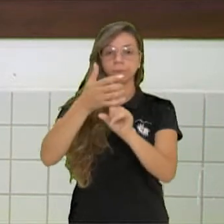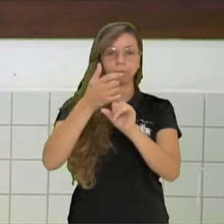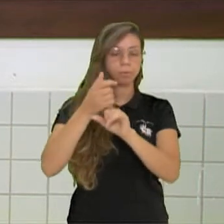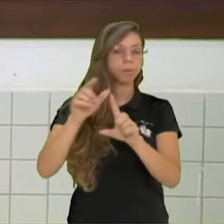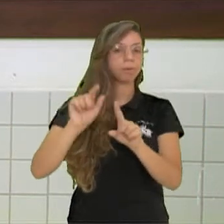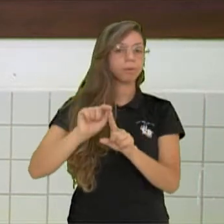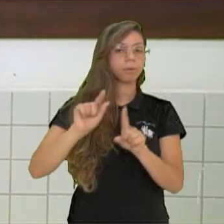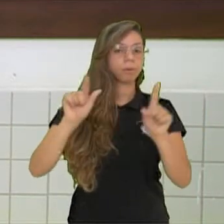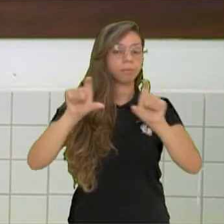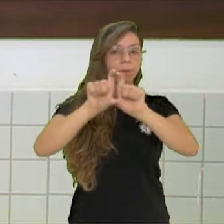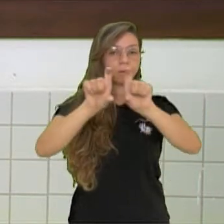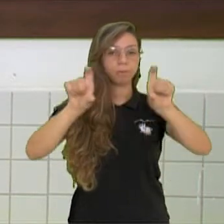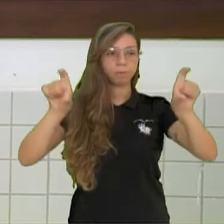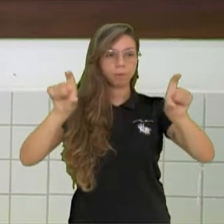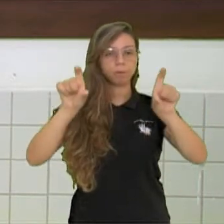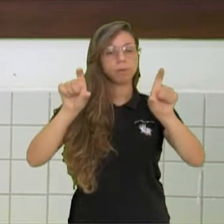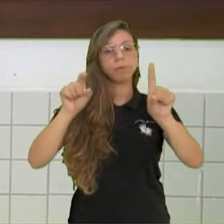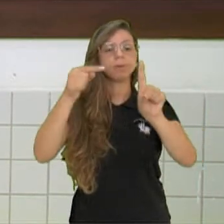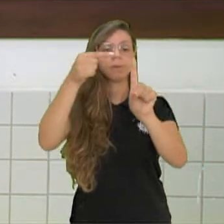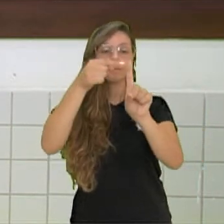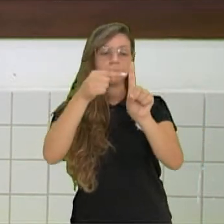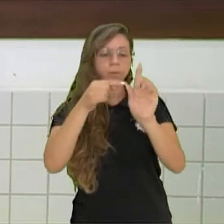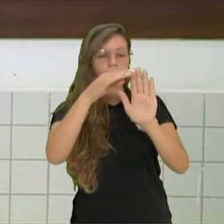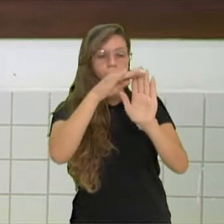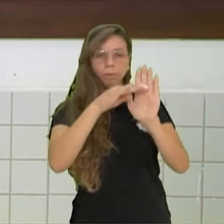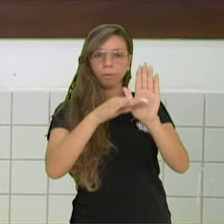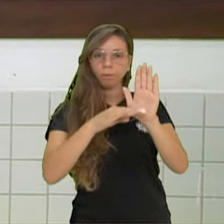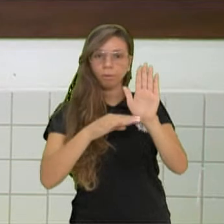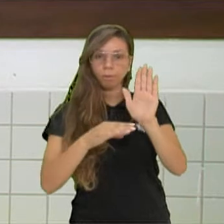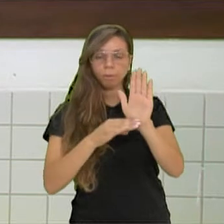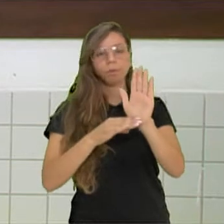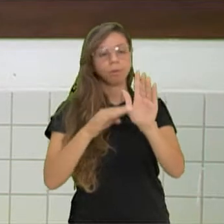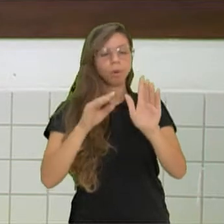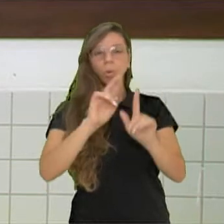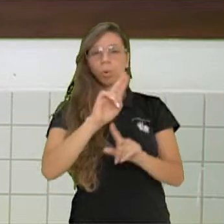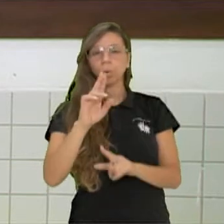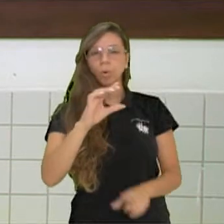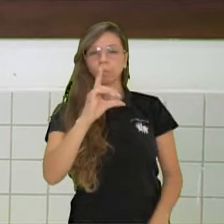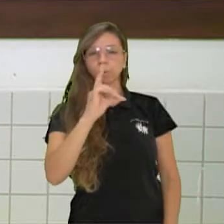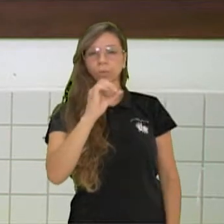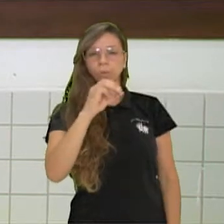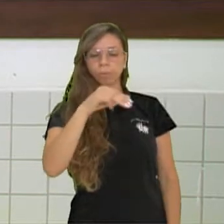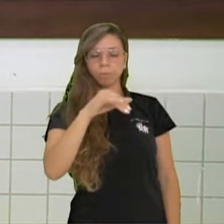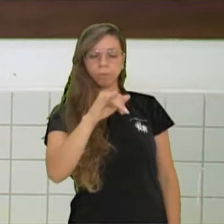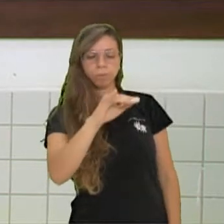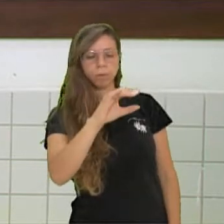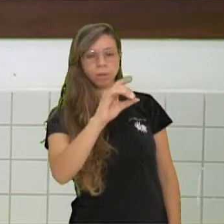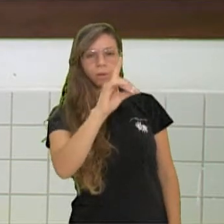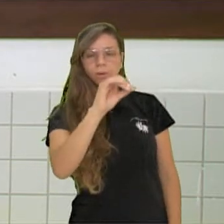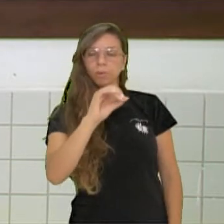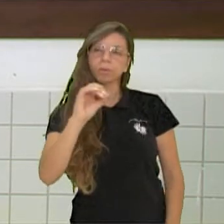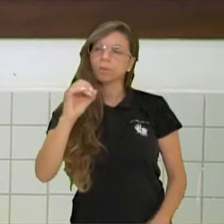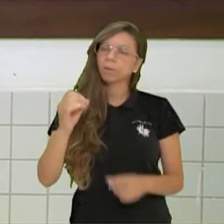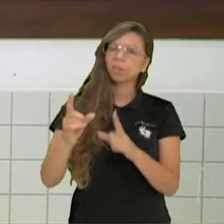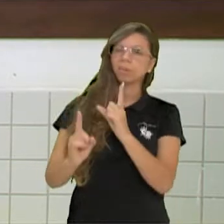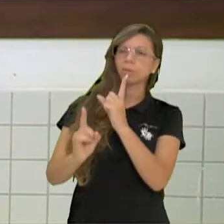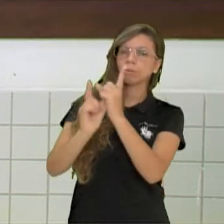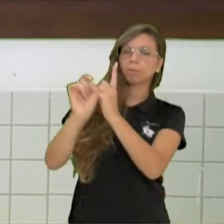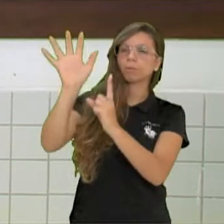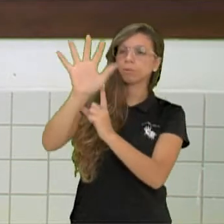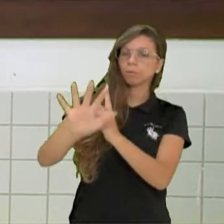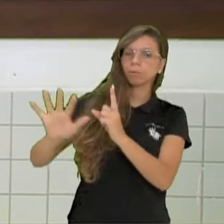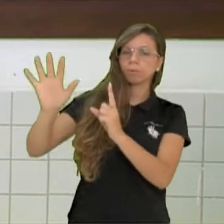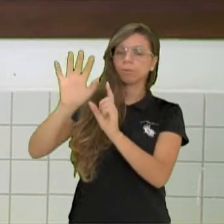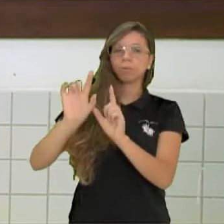a partir da função a gente pega cada elemento de um primeiro conjunto chamado domínio e encontra uma imagem num segundo conjunto